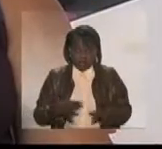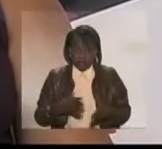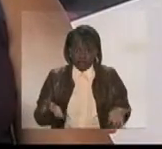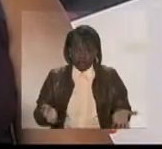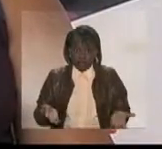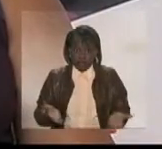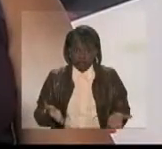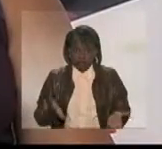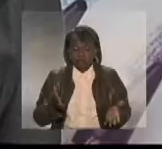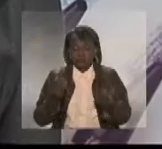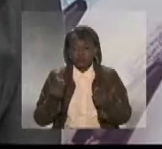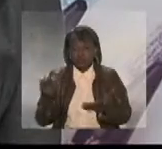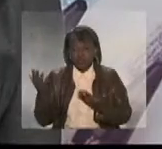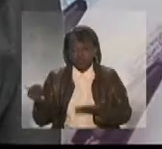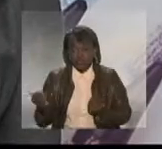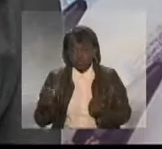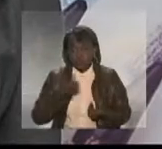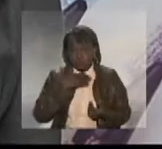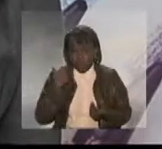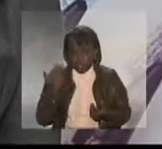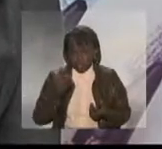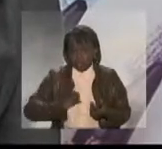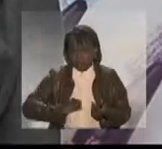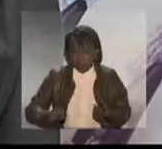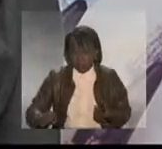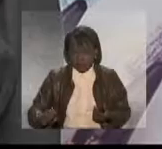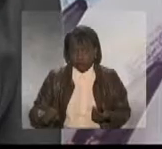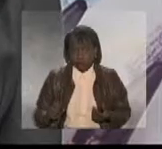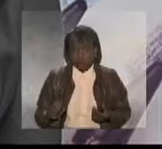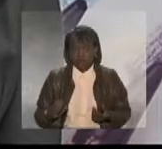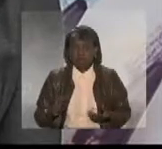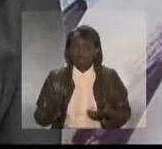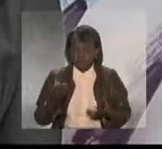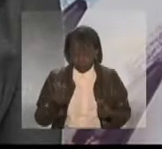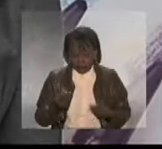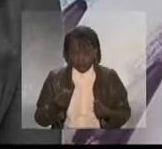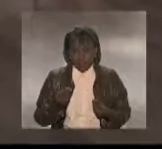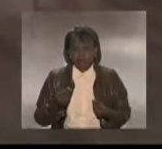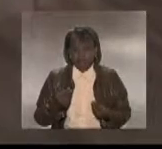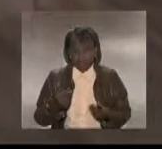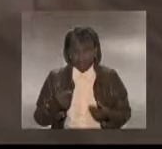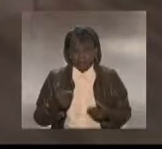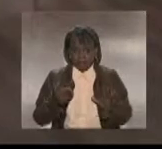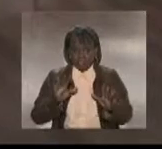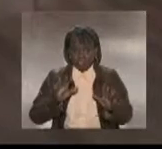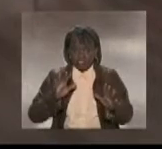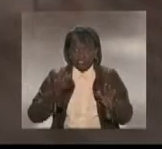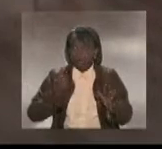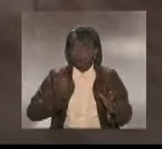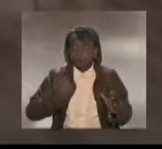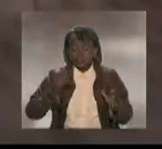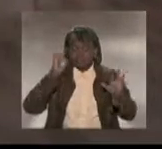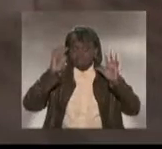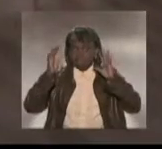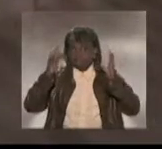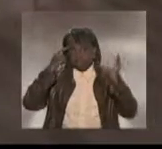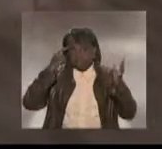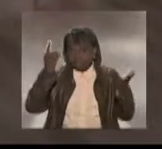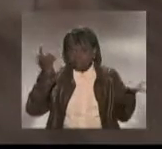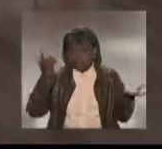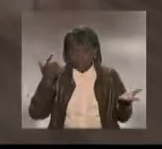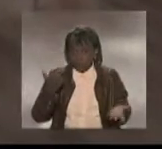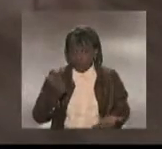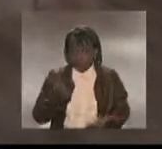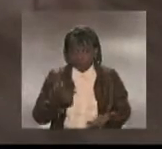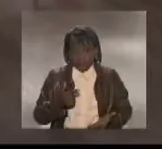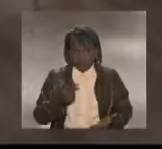ali. Muitas adolescentes morrem fazendo aborto. Sim. E sequer a gente tem ideia do número, né?